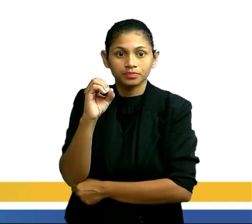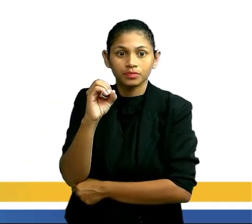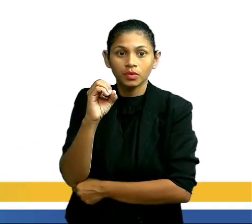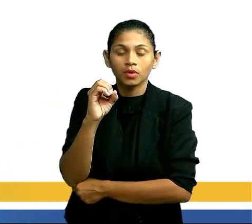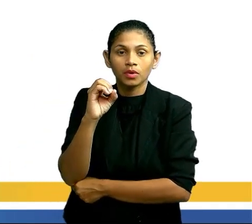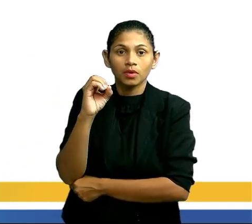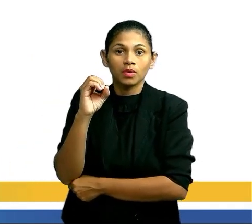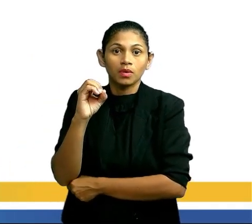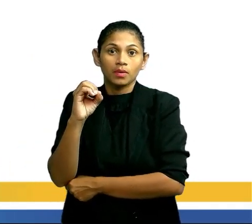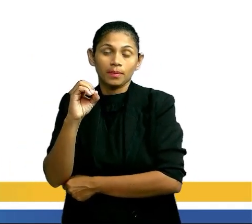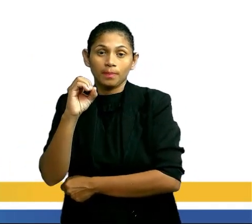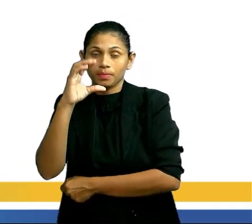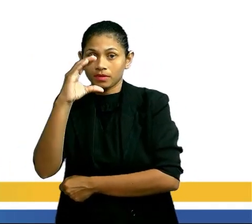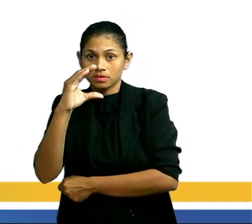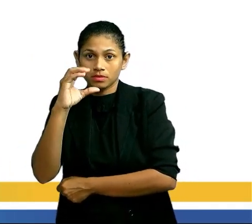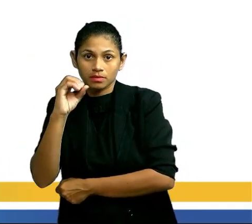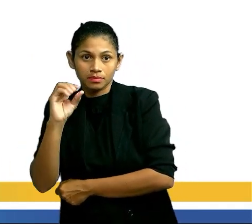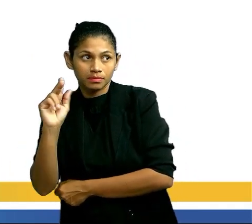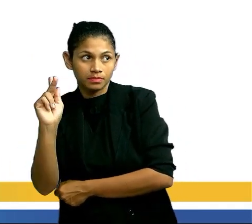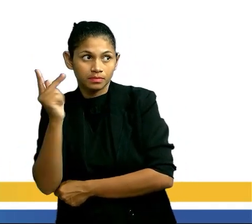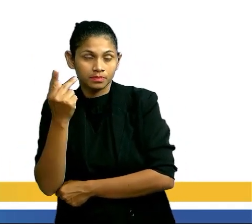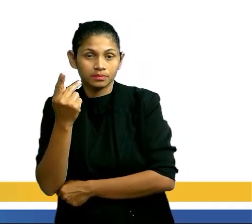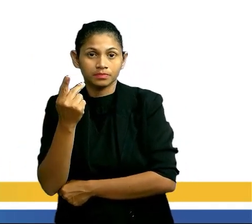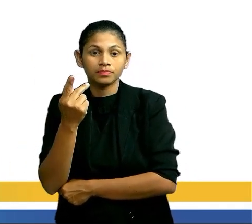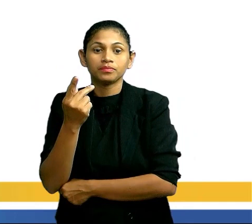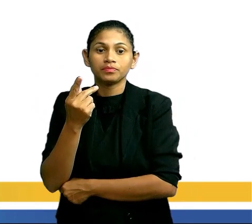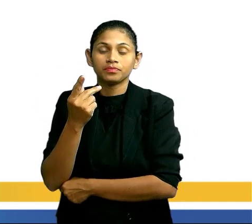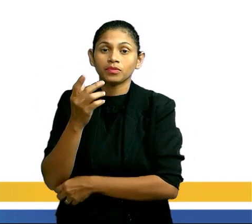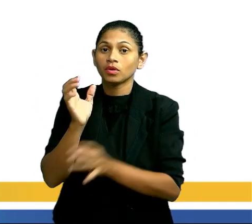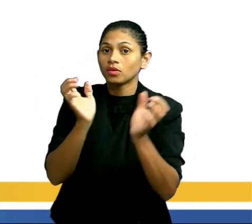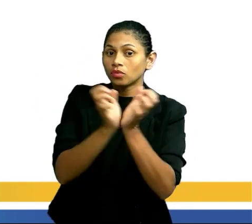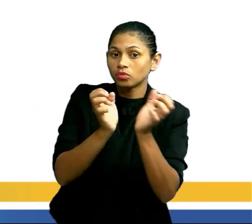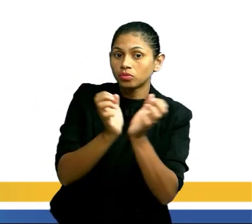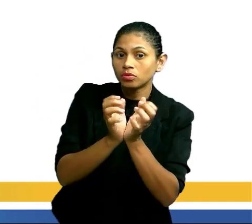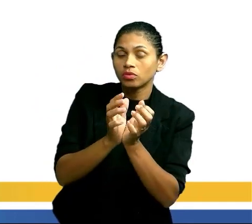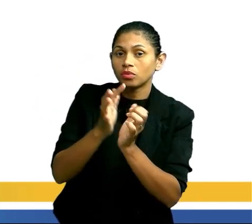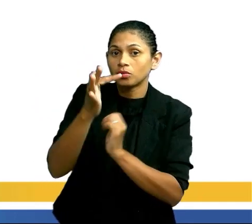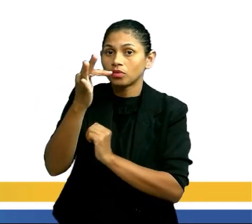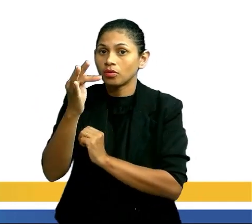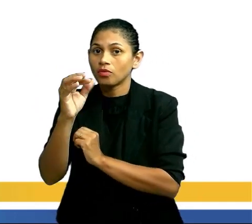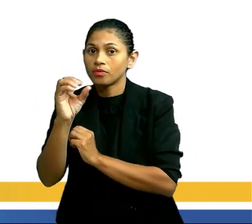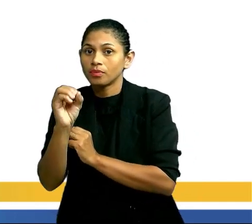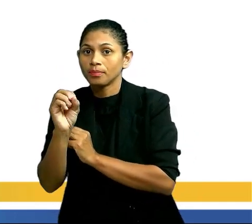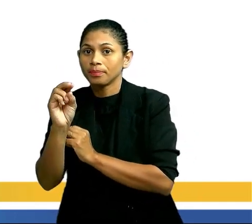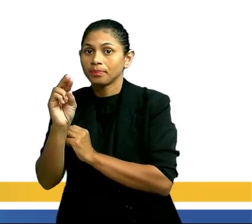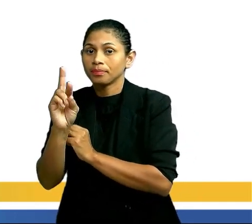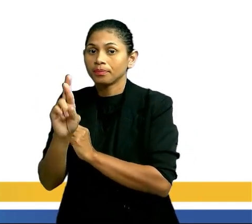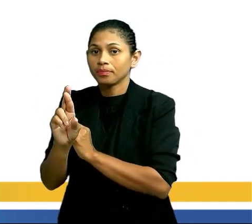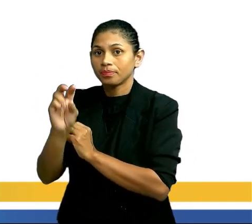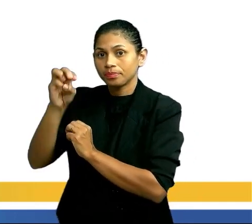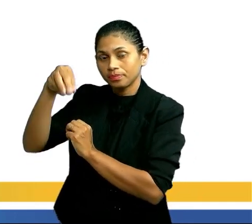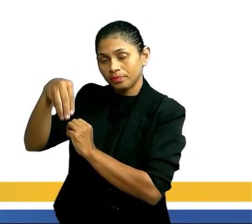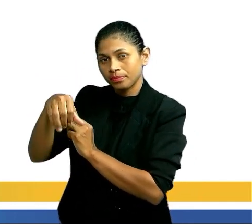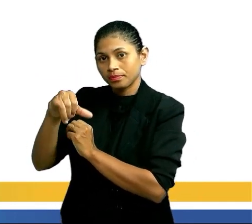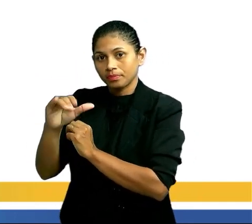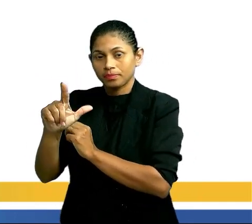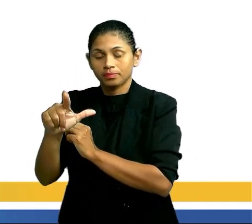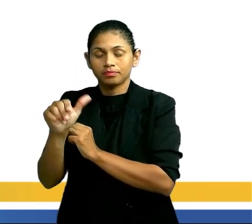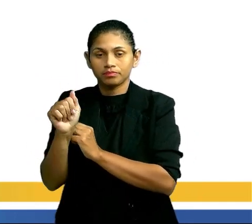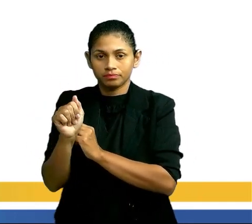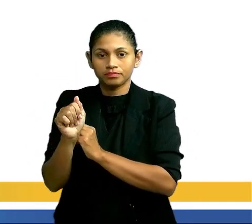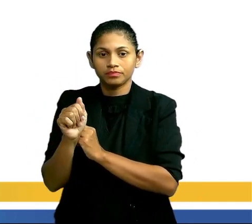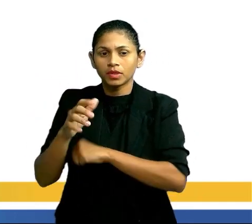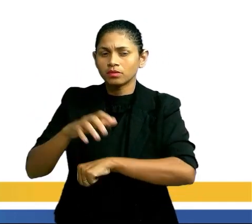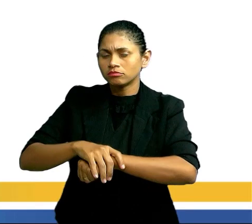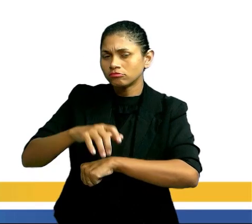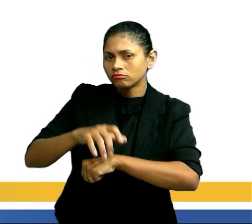na extremidade, tá? Nós podemos chamar esse grupo funcional de formila, que é mais convencional. A IUPAC, que é